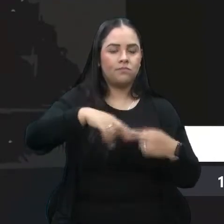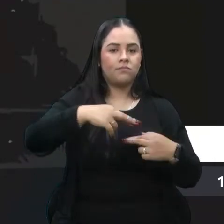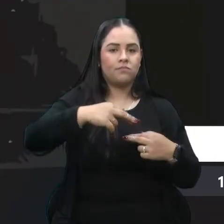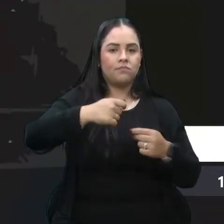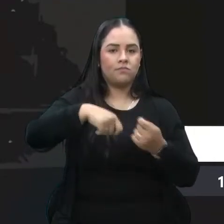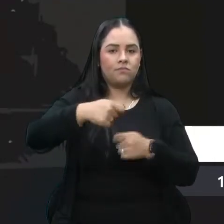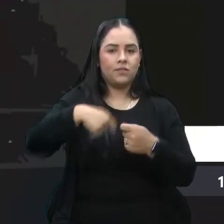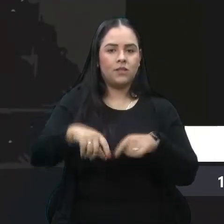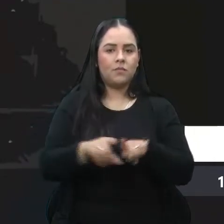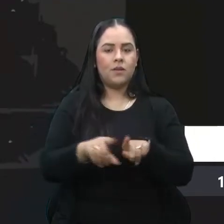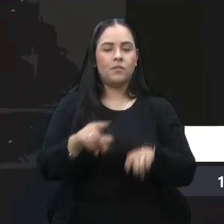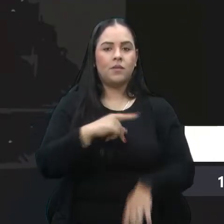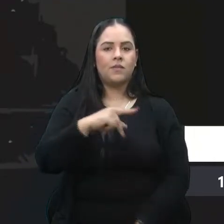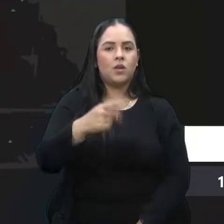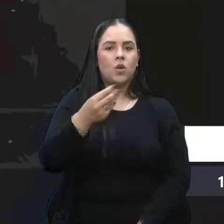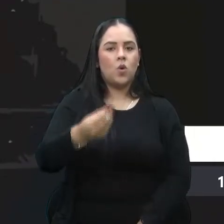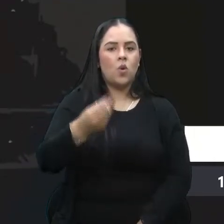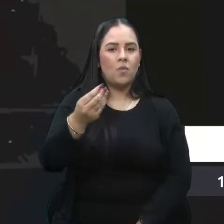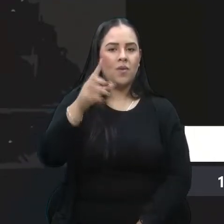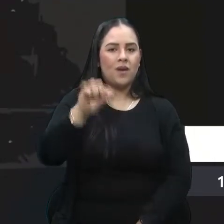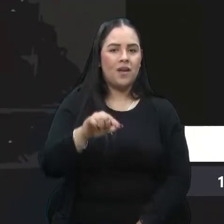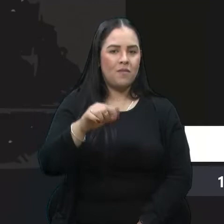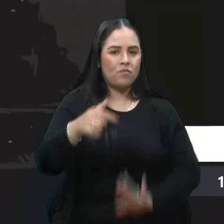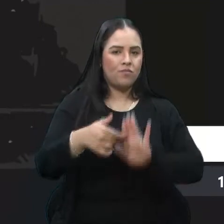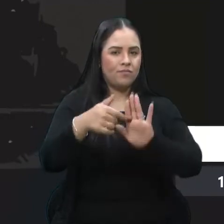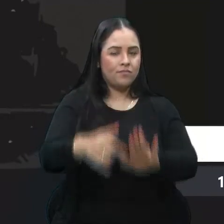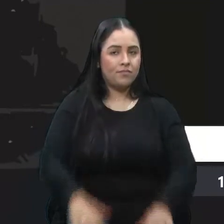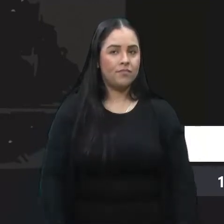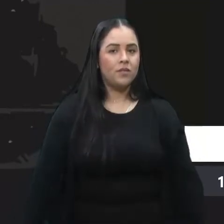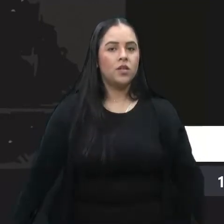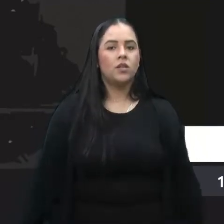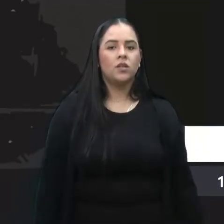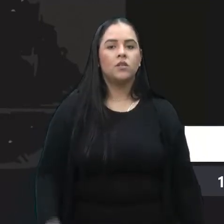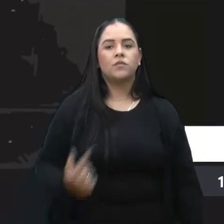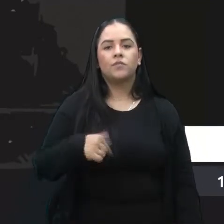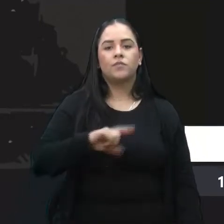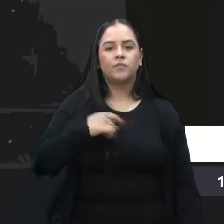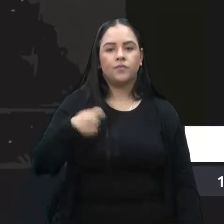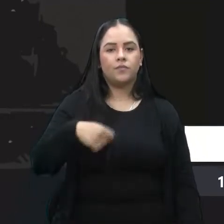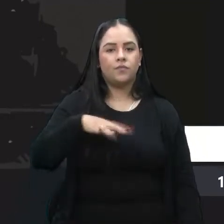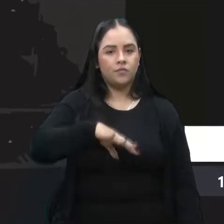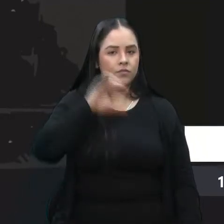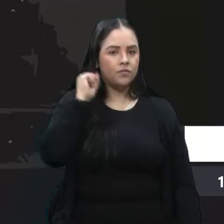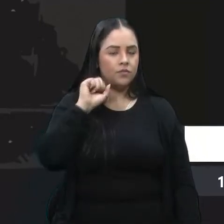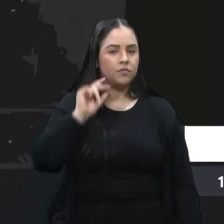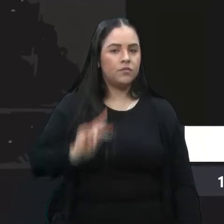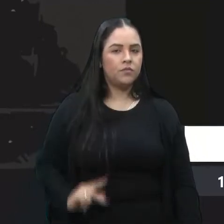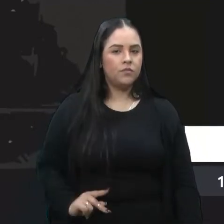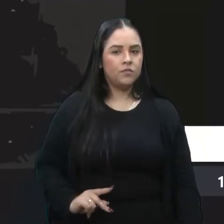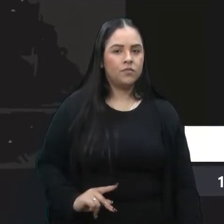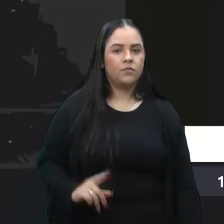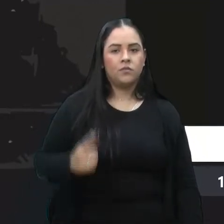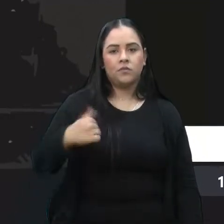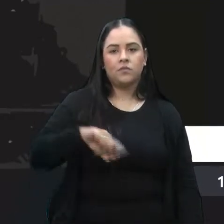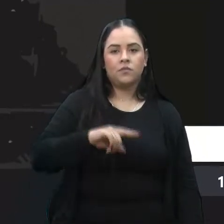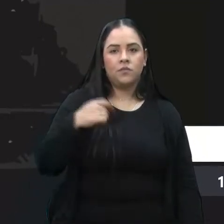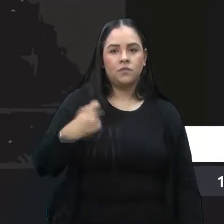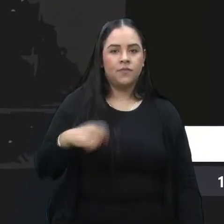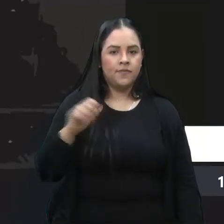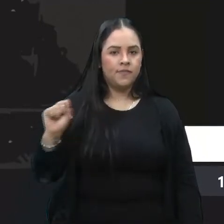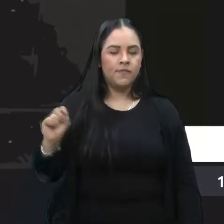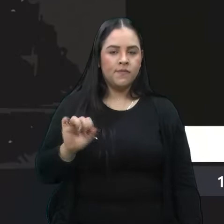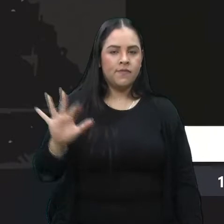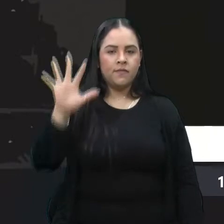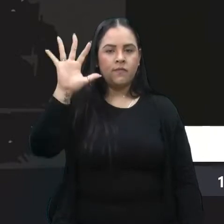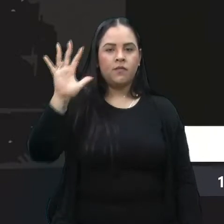da Previdência, como ela é posta. Precisamos ouvir as pessoas, precisamos valorizar os